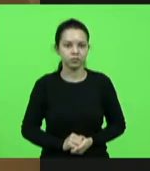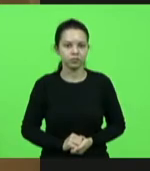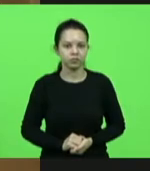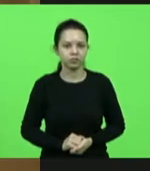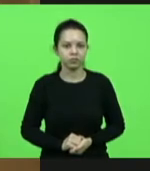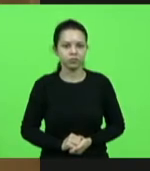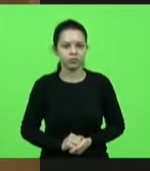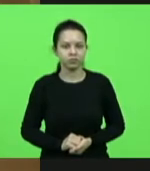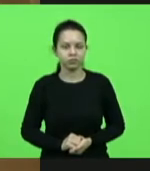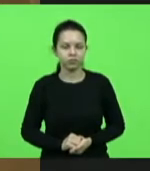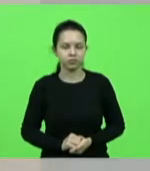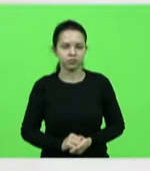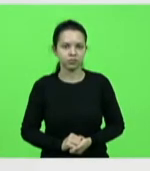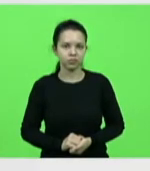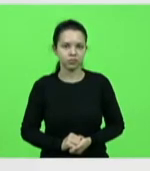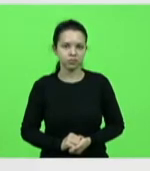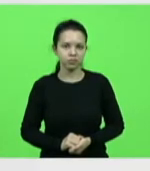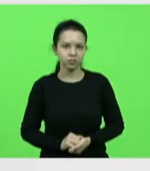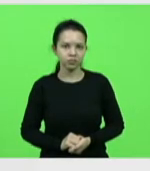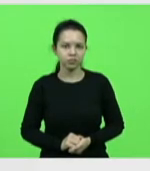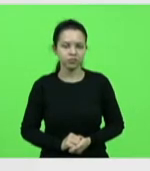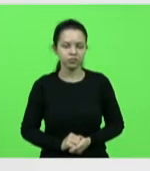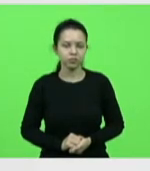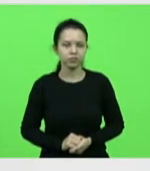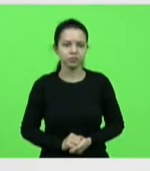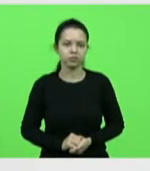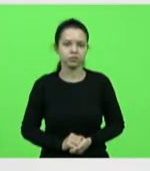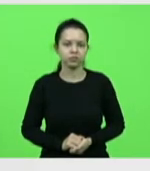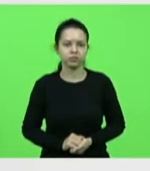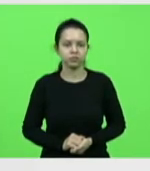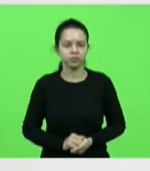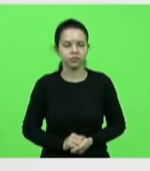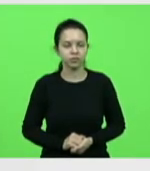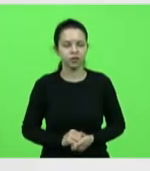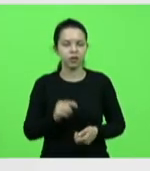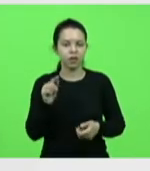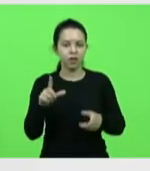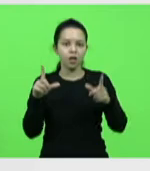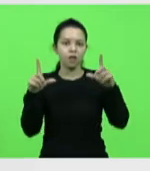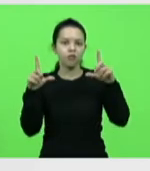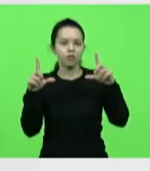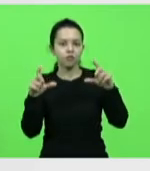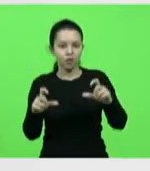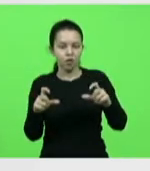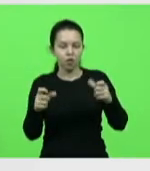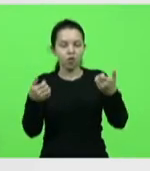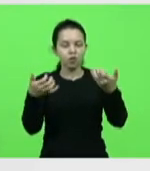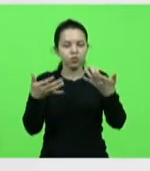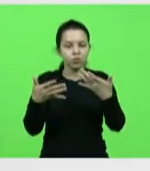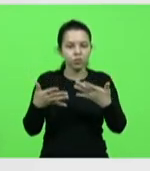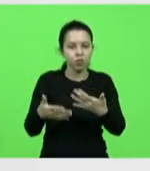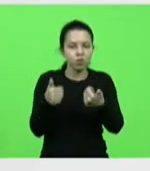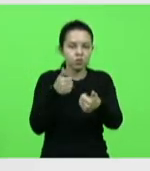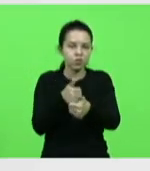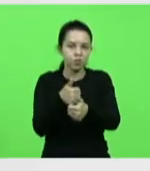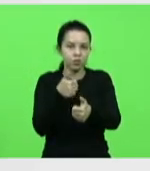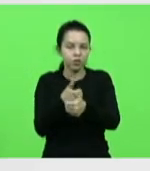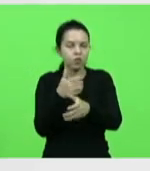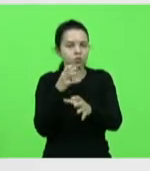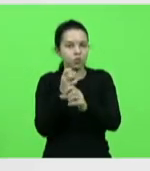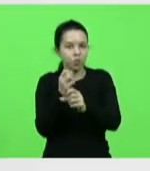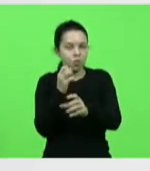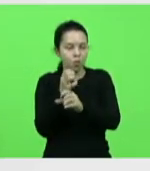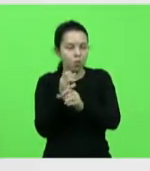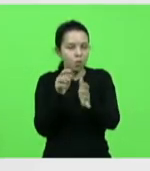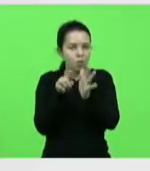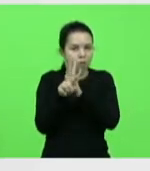Se pudesse, assessoria colocar à disposição a segunda imagem. Então, essa daí, né? Tribunal de Contas investiga